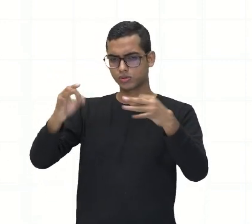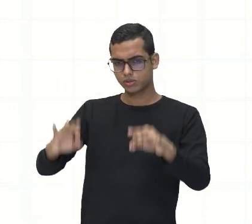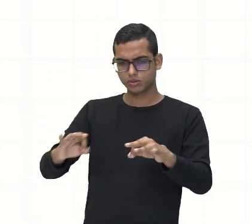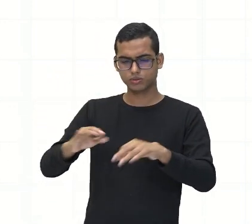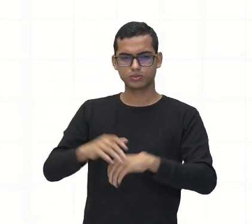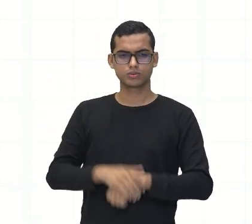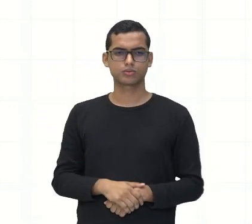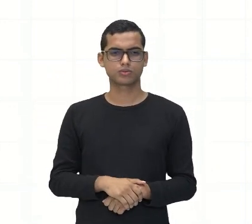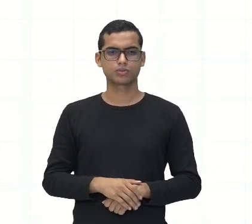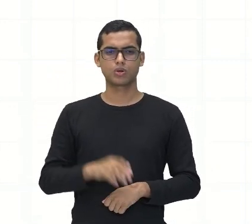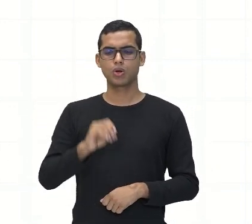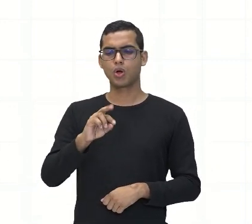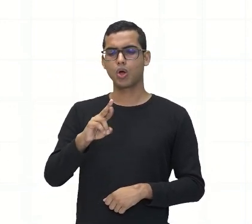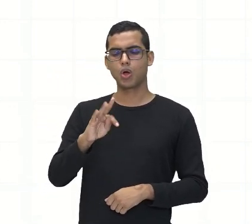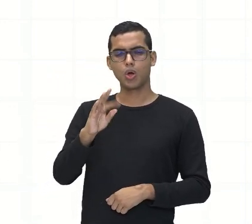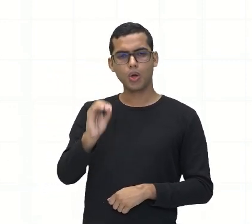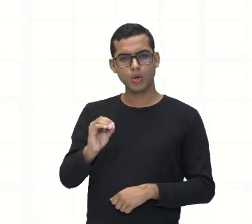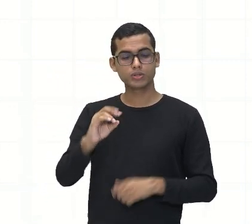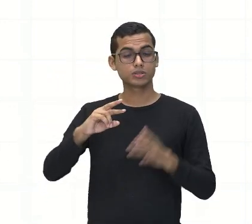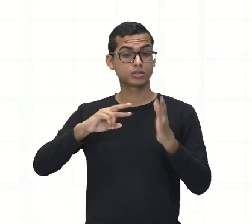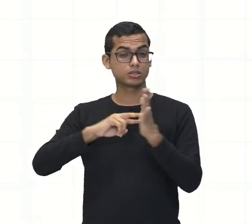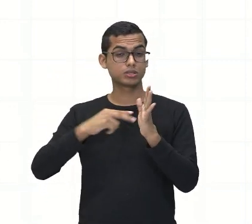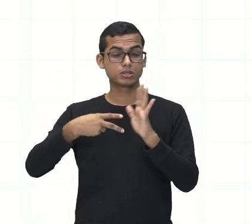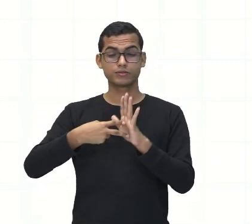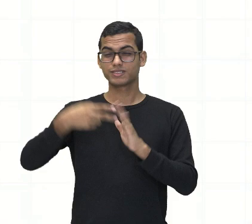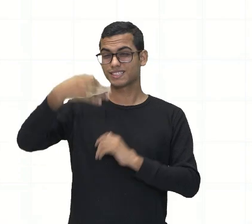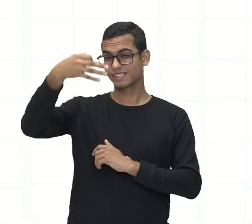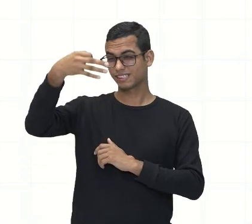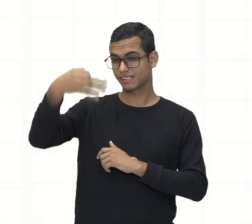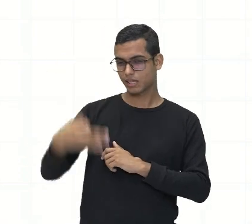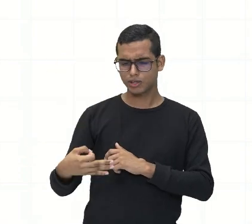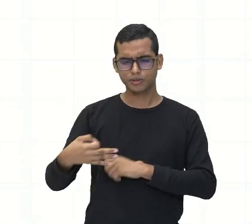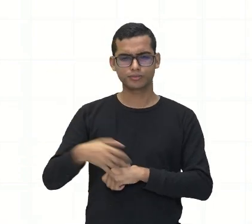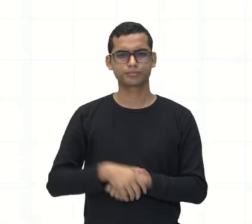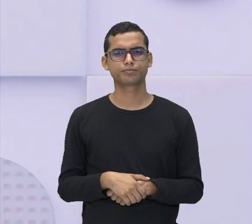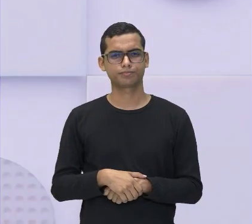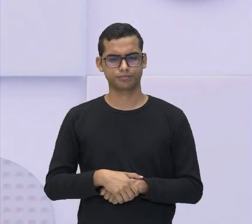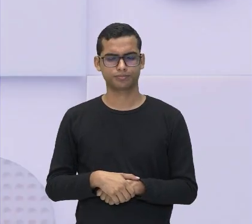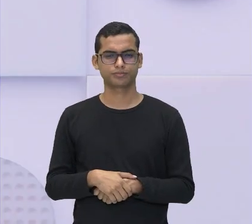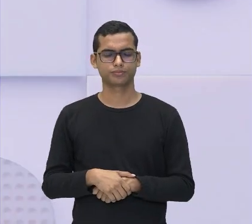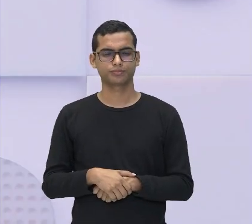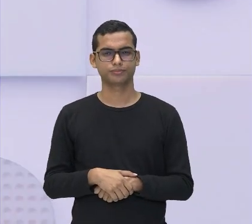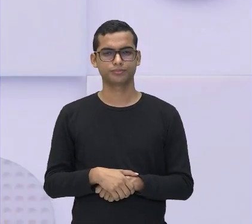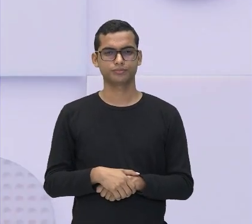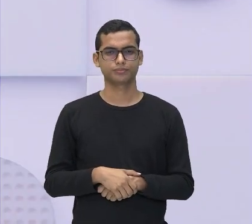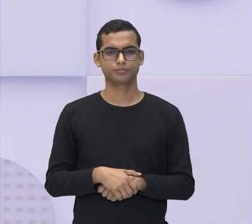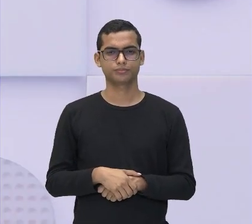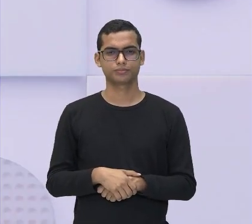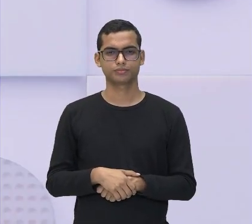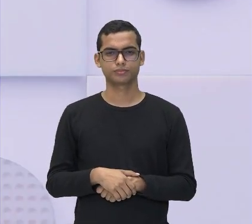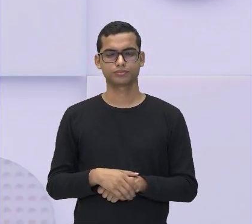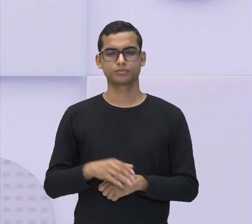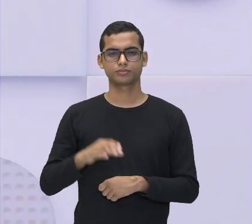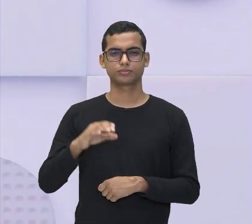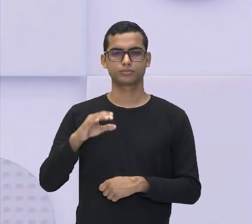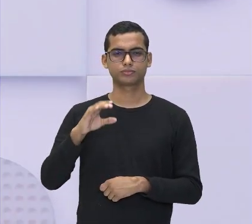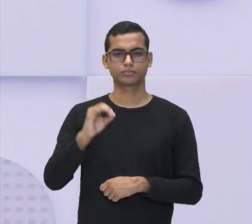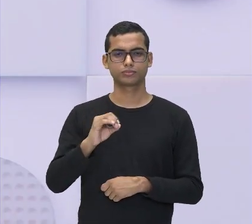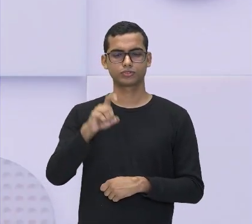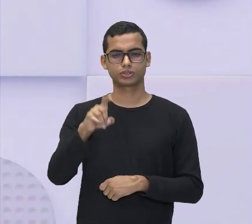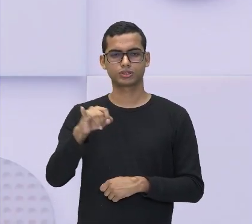quê? Certo, prezar por um discurso bem certo. Doxia, opinião